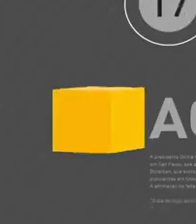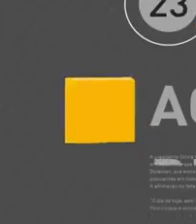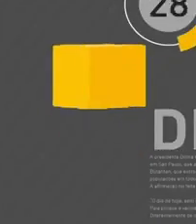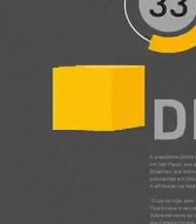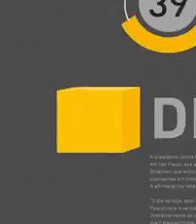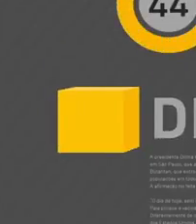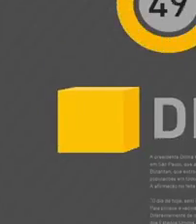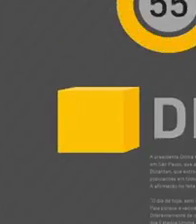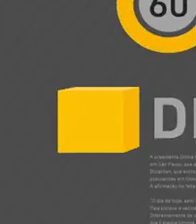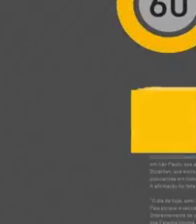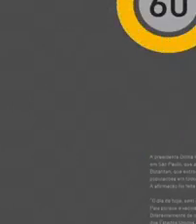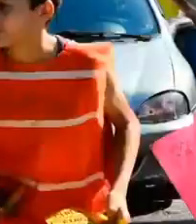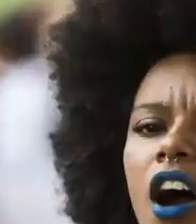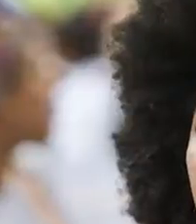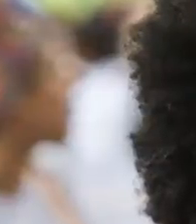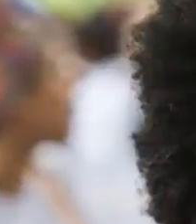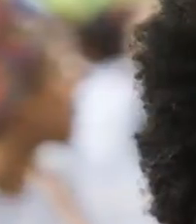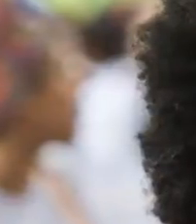olha